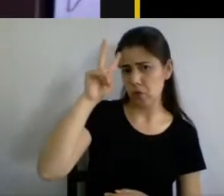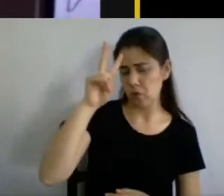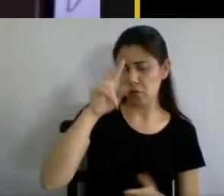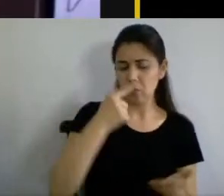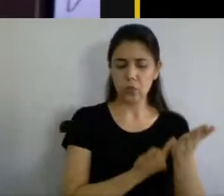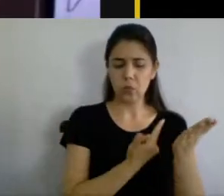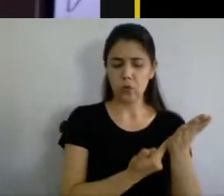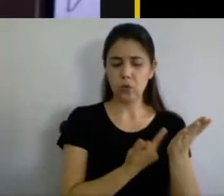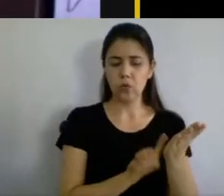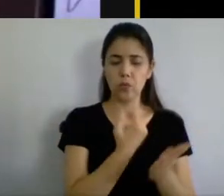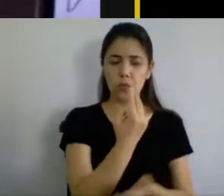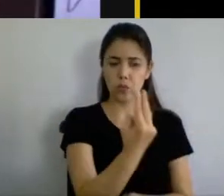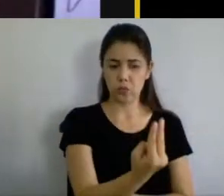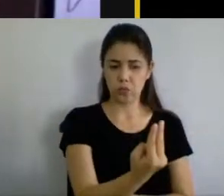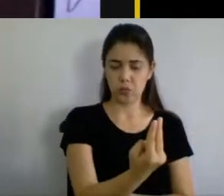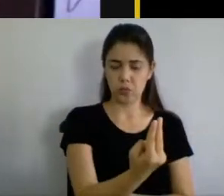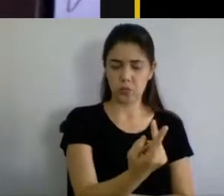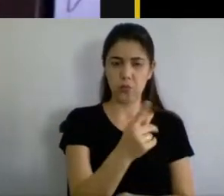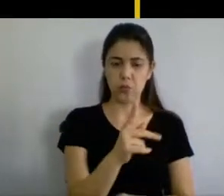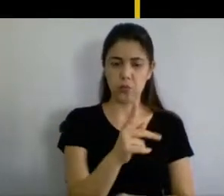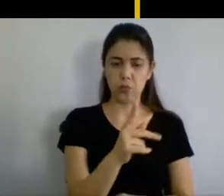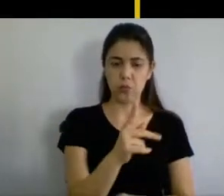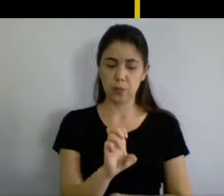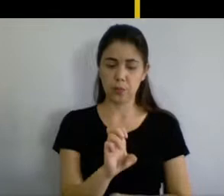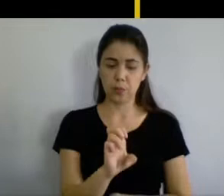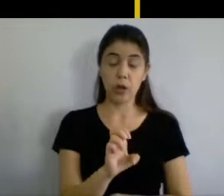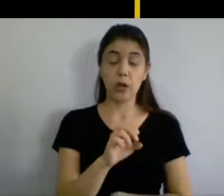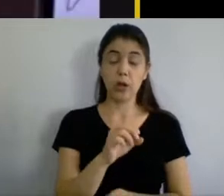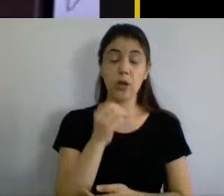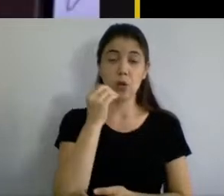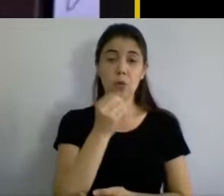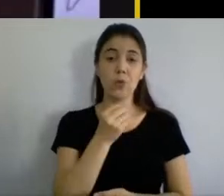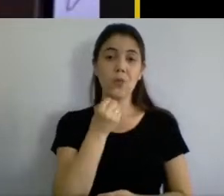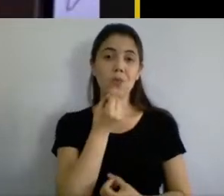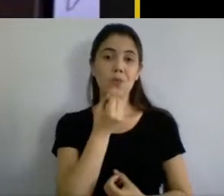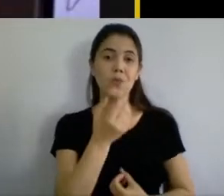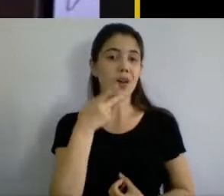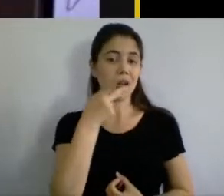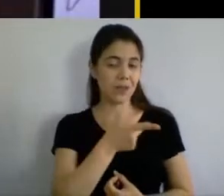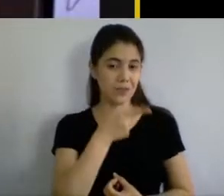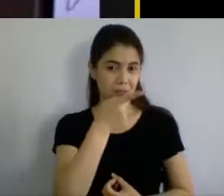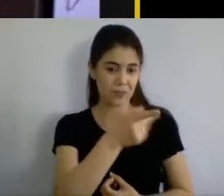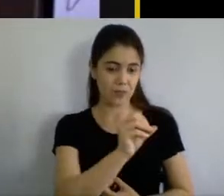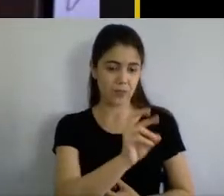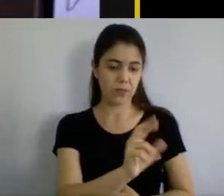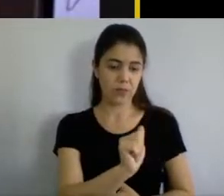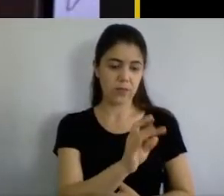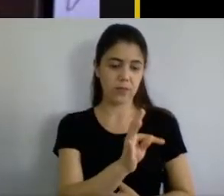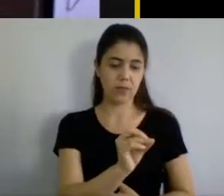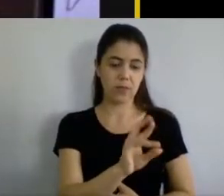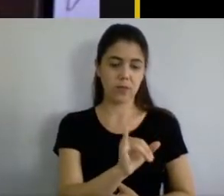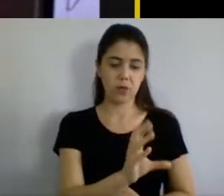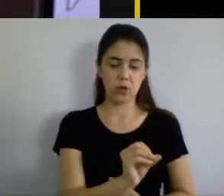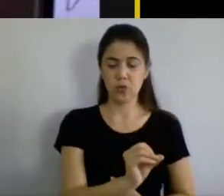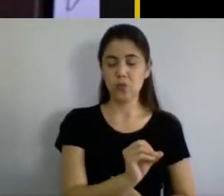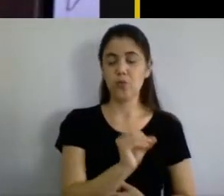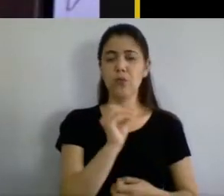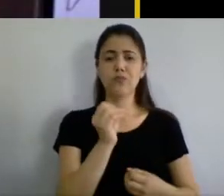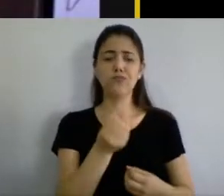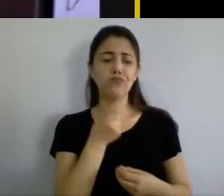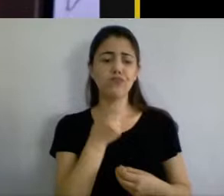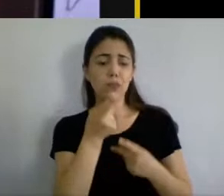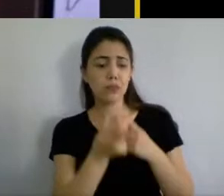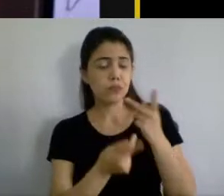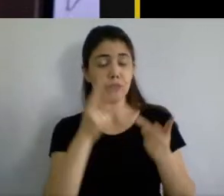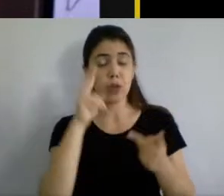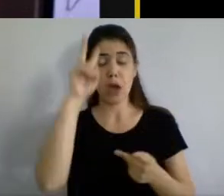o livro do Cícero, ele conta a história da invenção da técnica da arte da